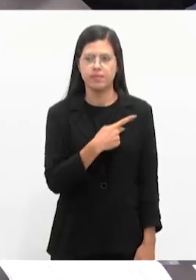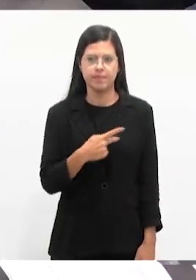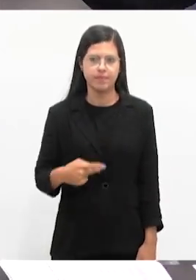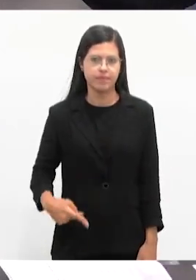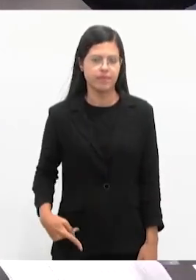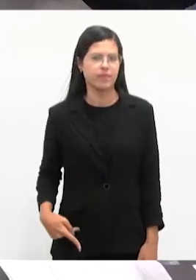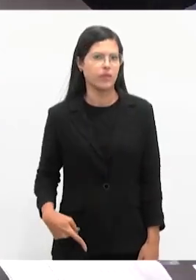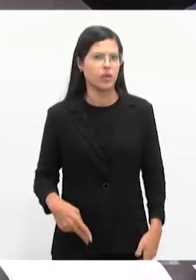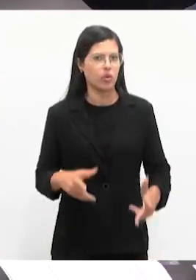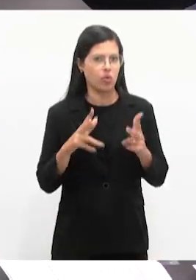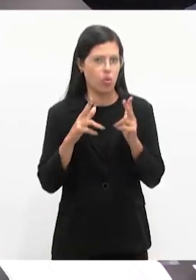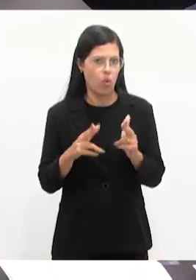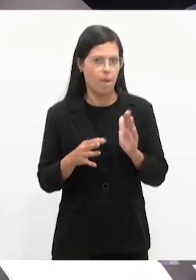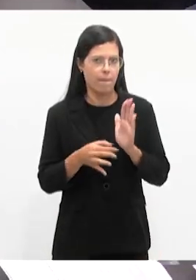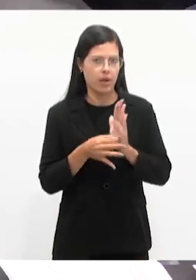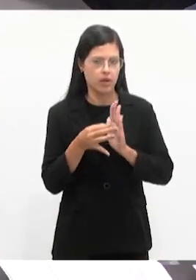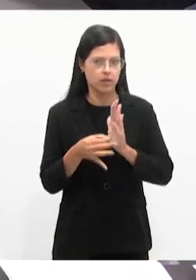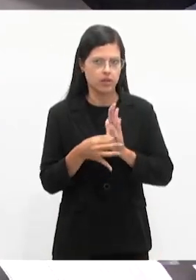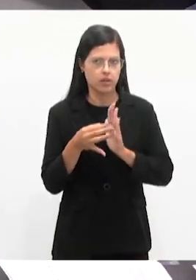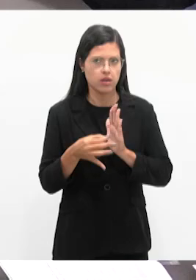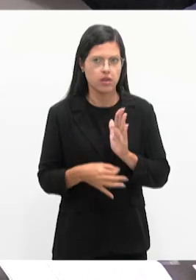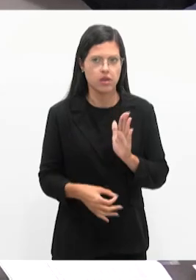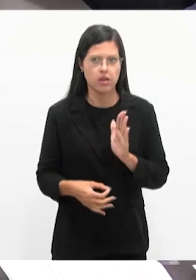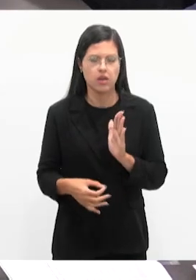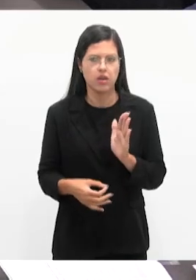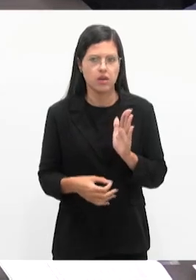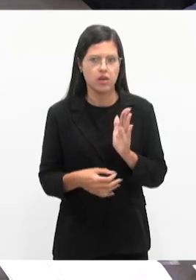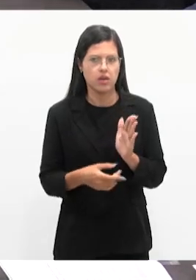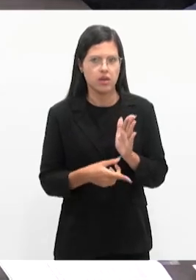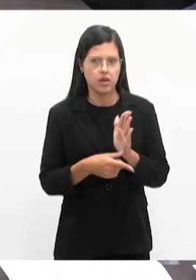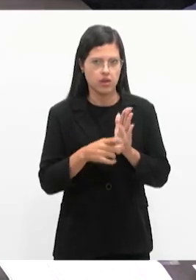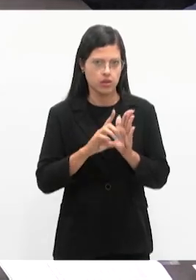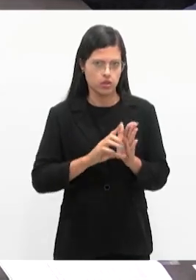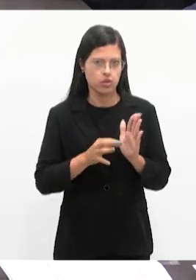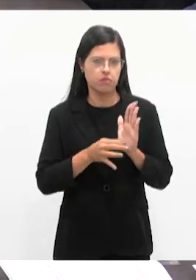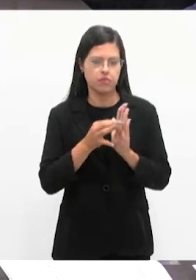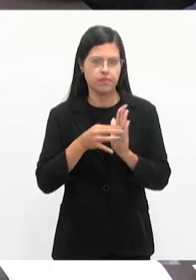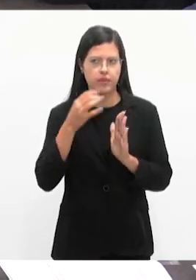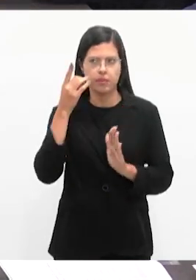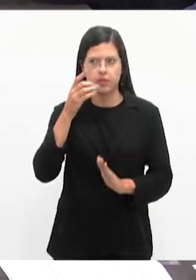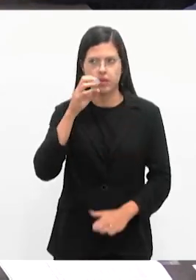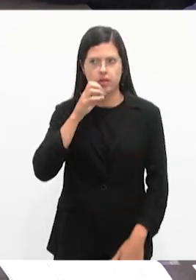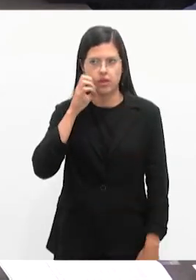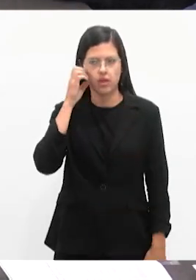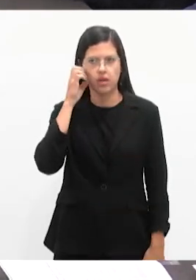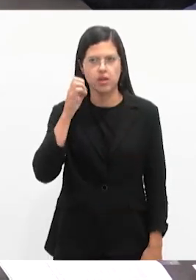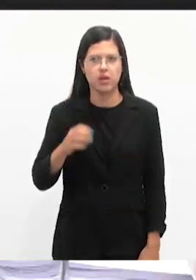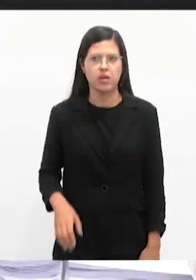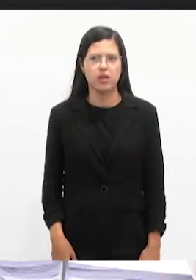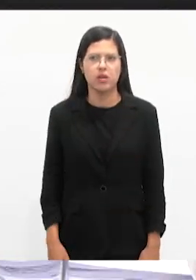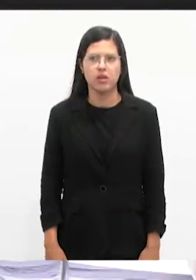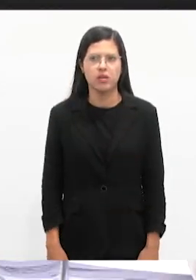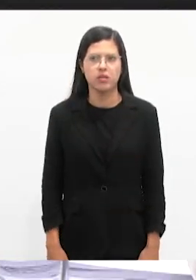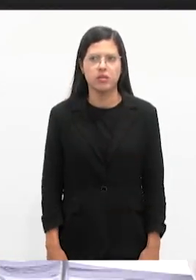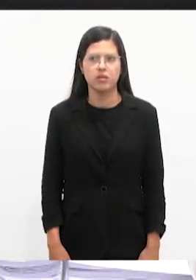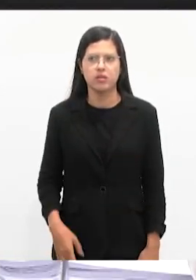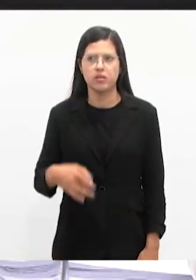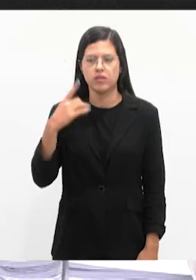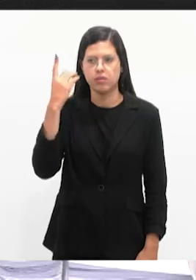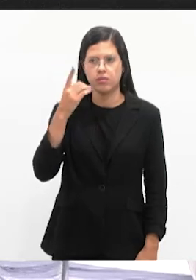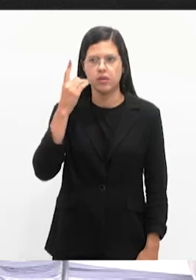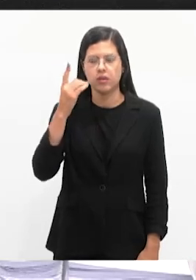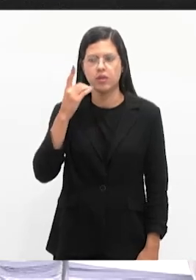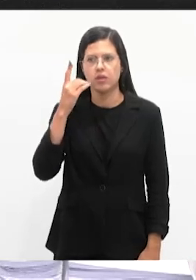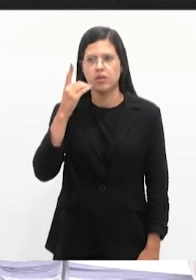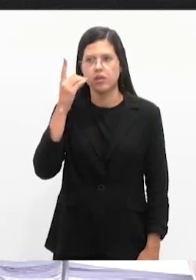mesma linha do parecer da deputada Érica, só que tem que a deputada Verônica está